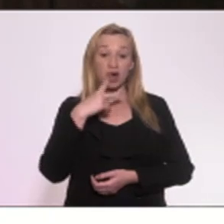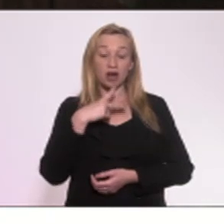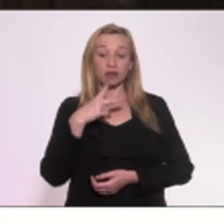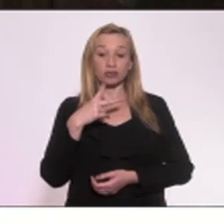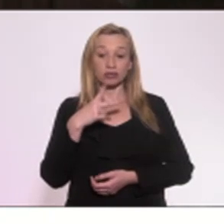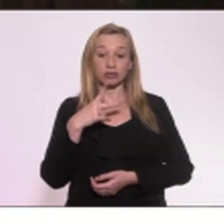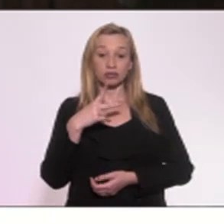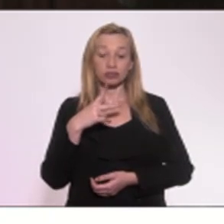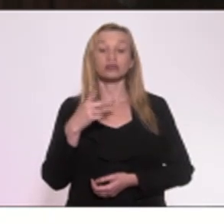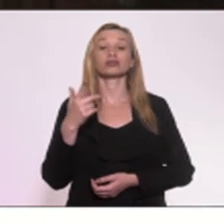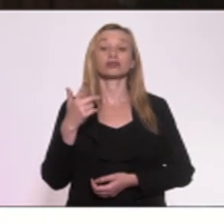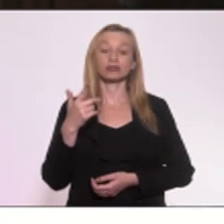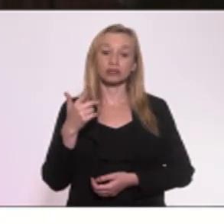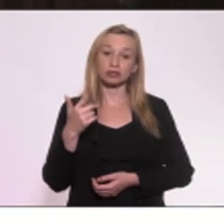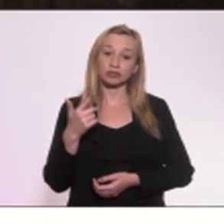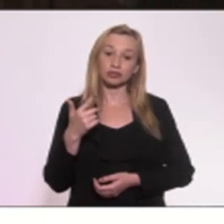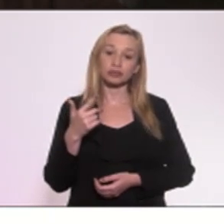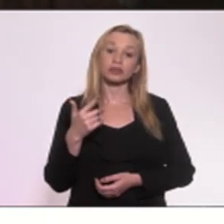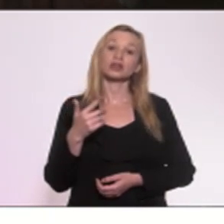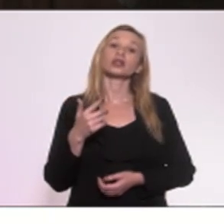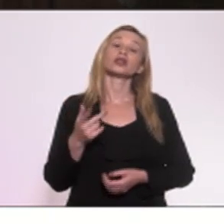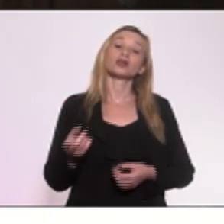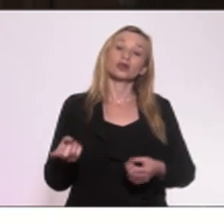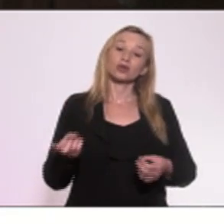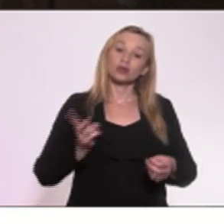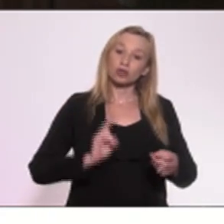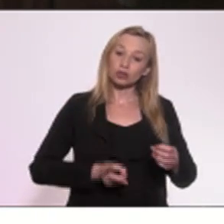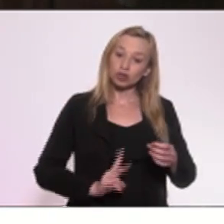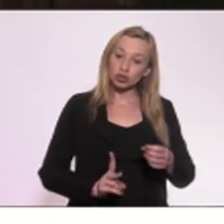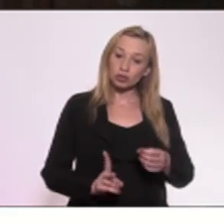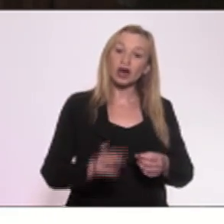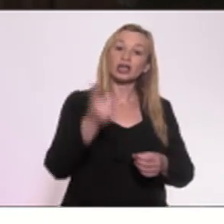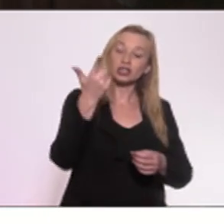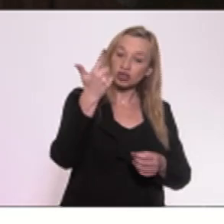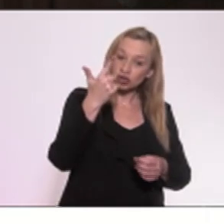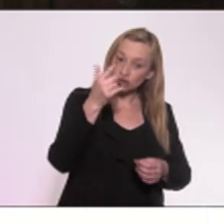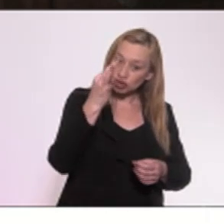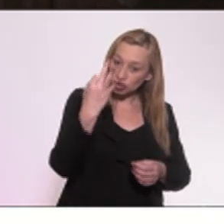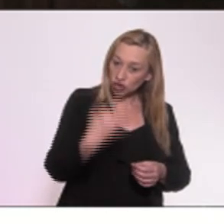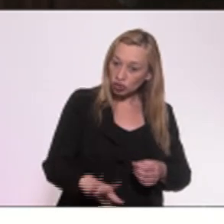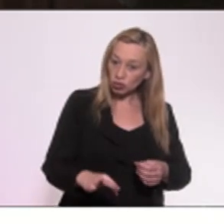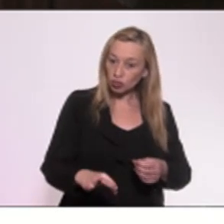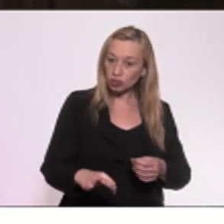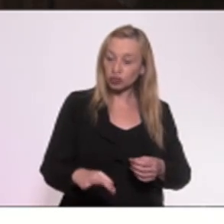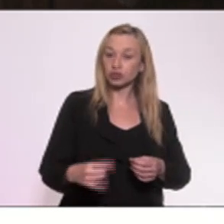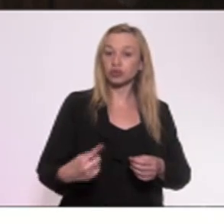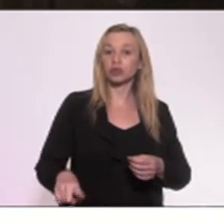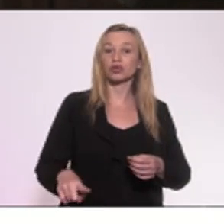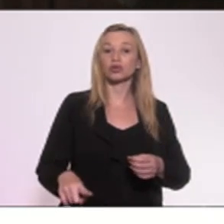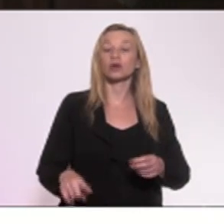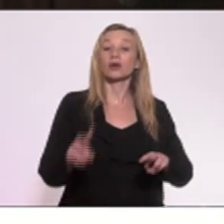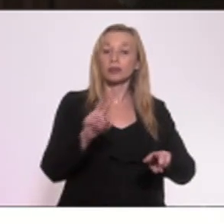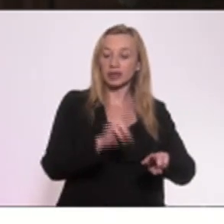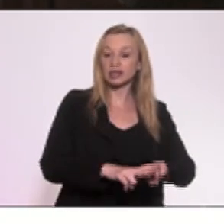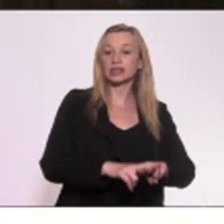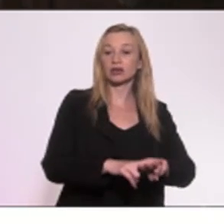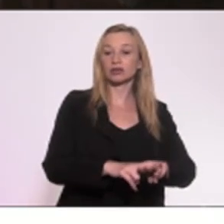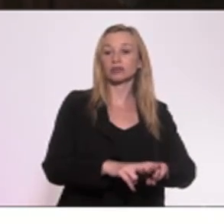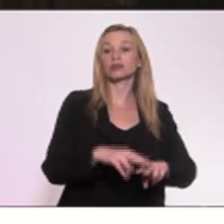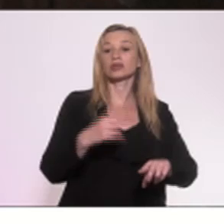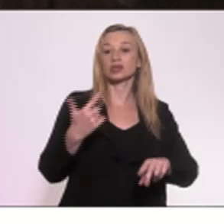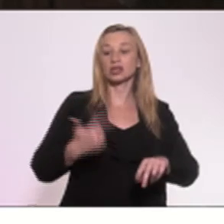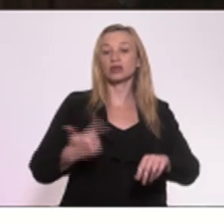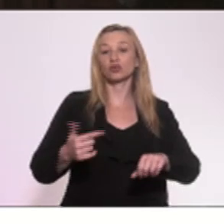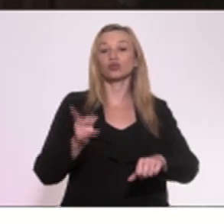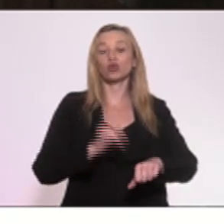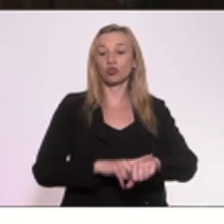eu continuo firme com o meu propósito. Prisão tem que ser em segunda instância,